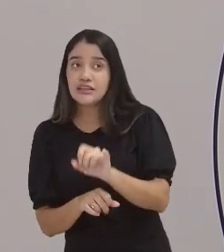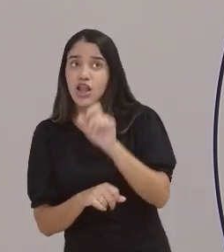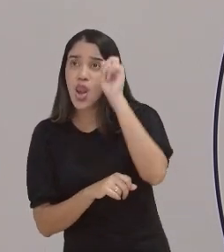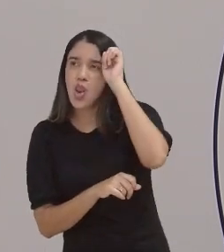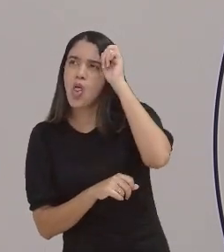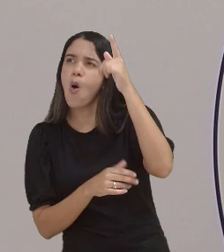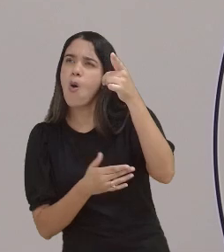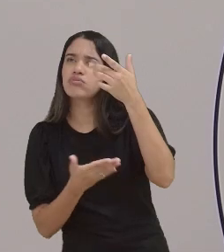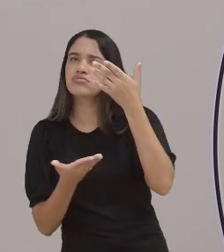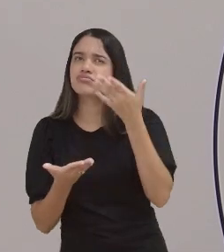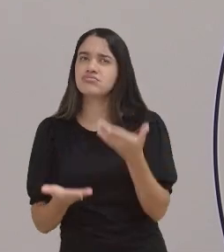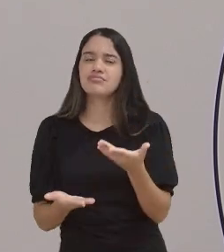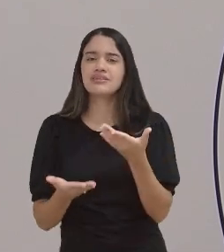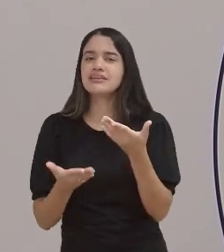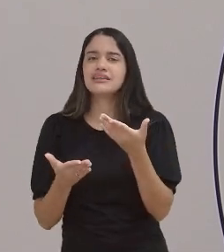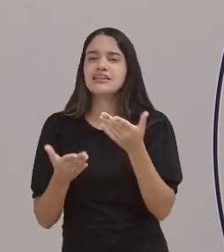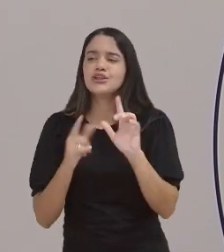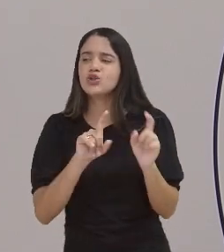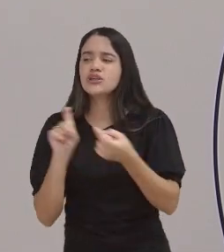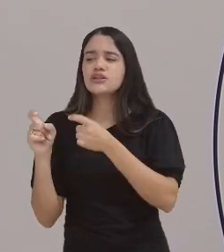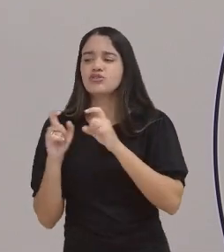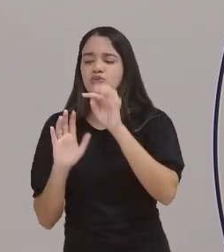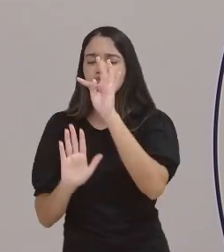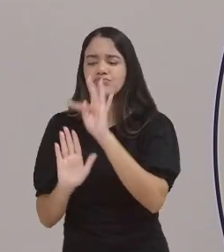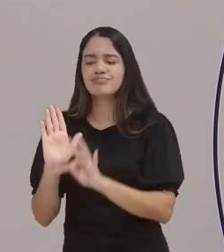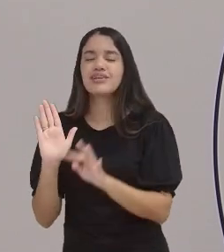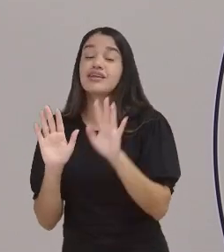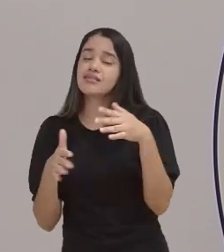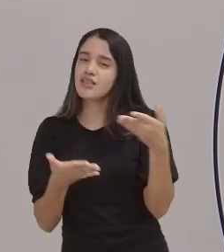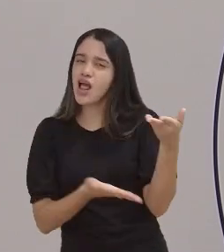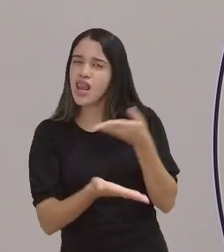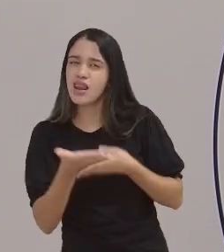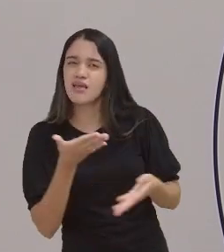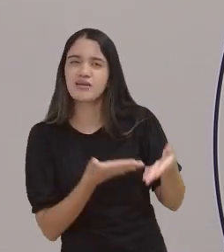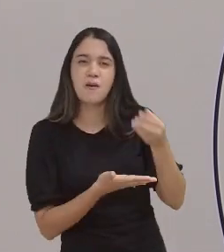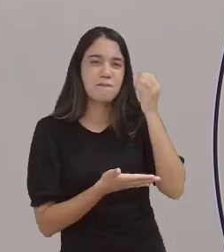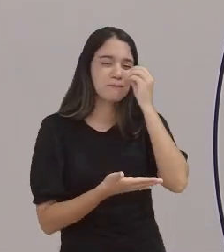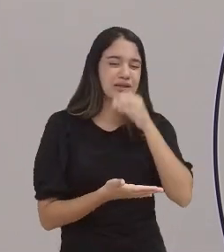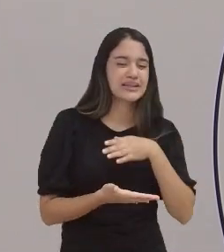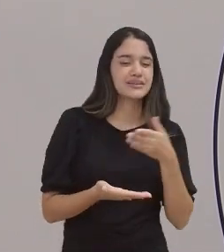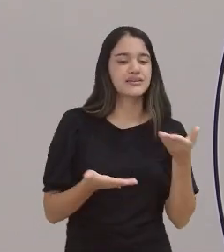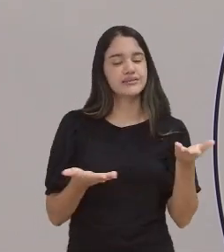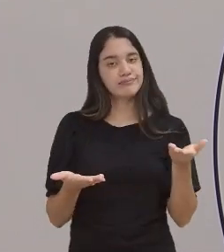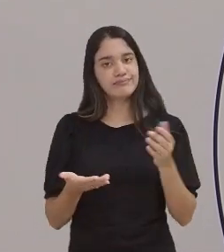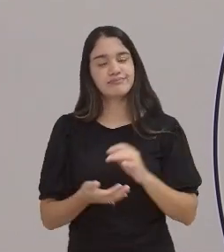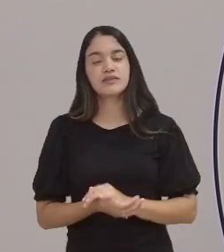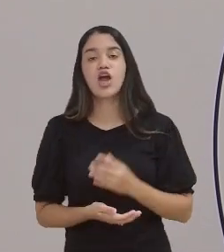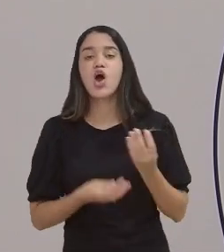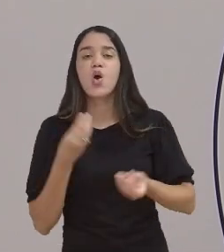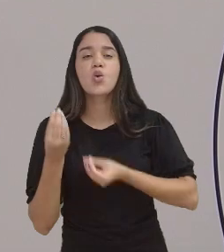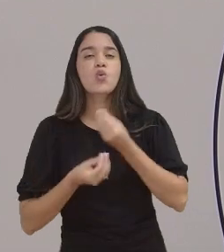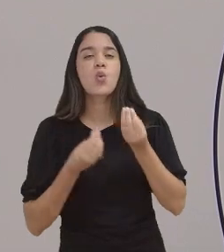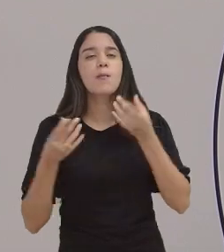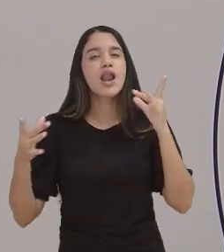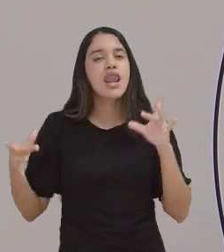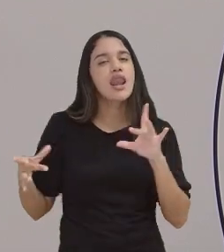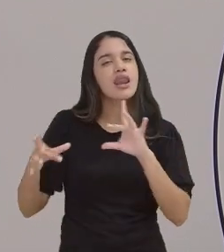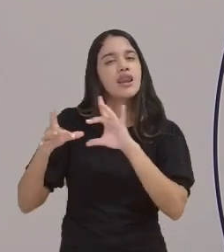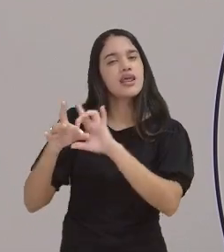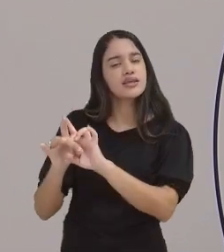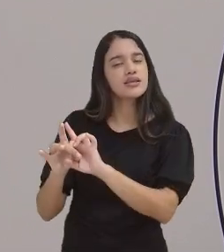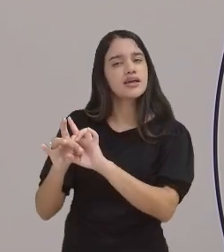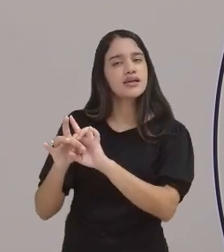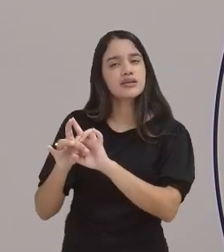lógica nesse discurso, então a relação está prejudicada. E como é que a gente liga essas peças